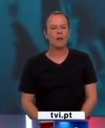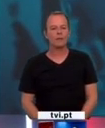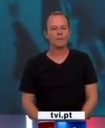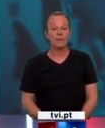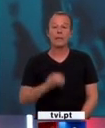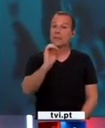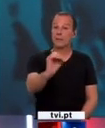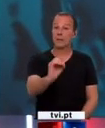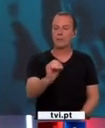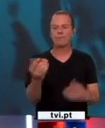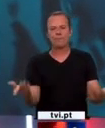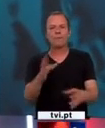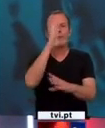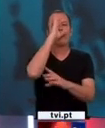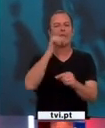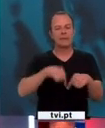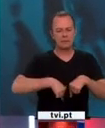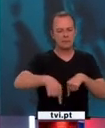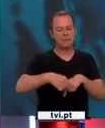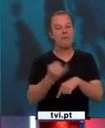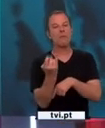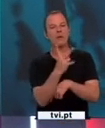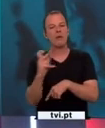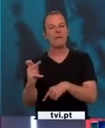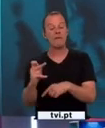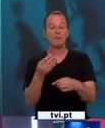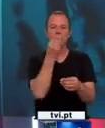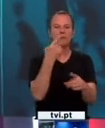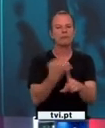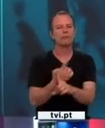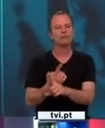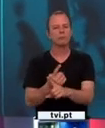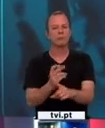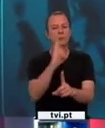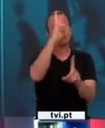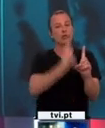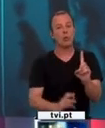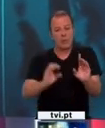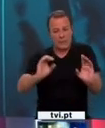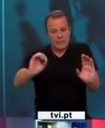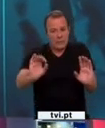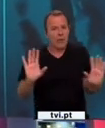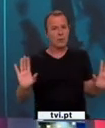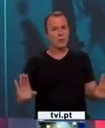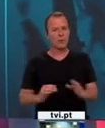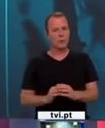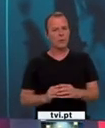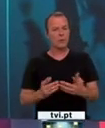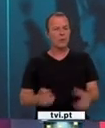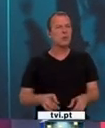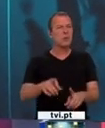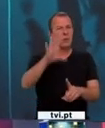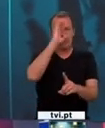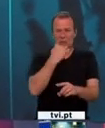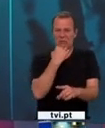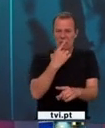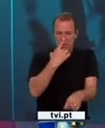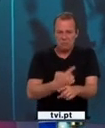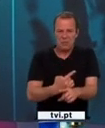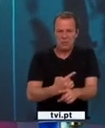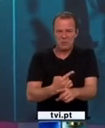zero. O governo desceu esta semana o IVA de alguns produtos alimentares para zero. E, aliás, o governo sempre defendeu isso, não